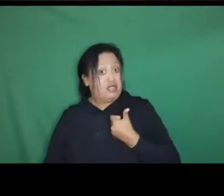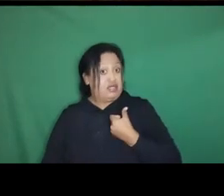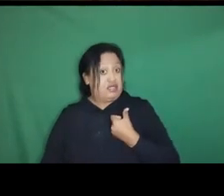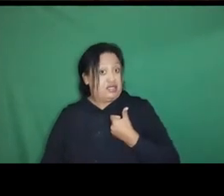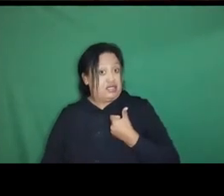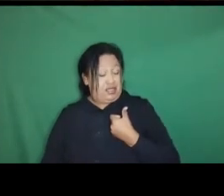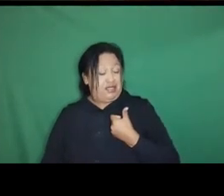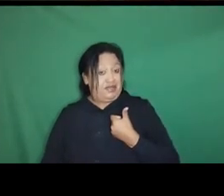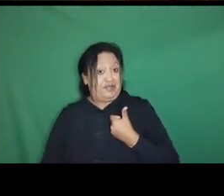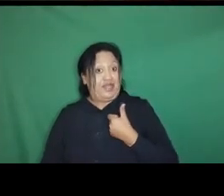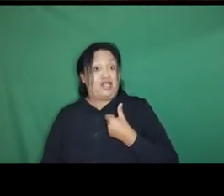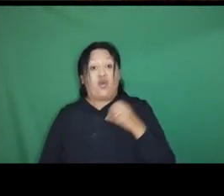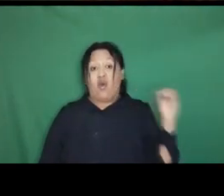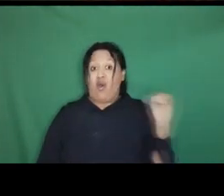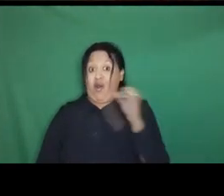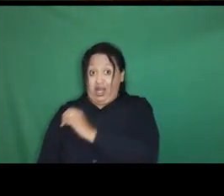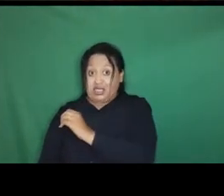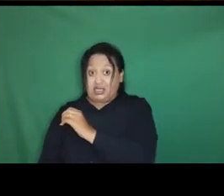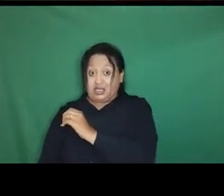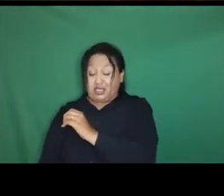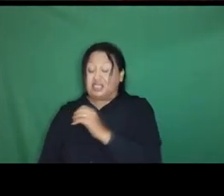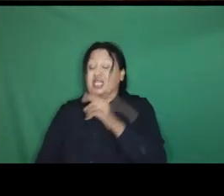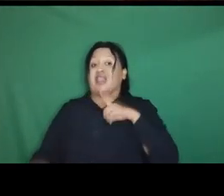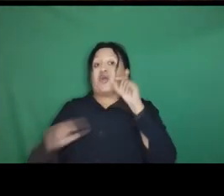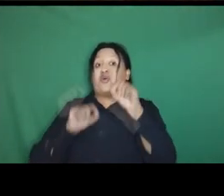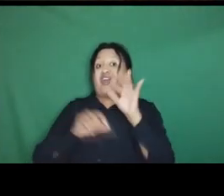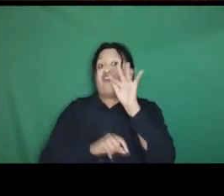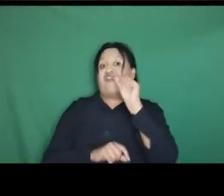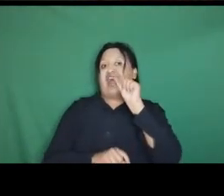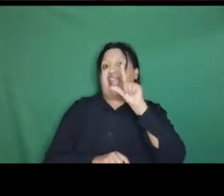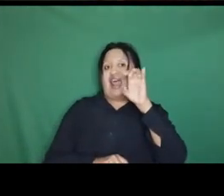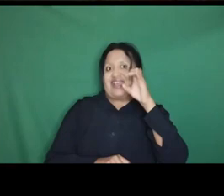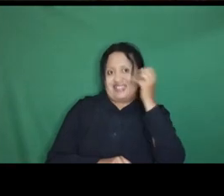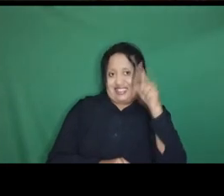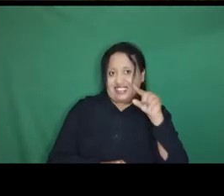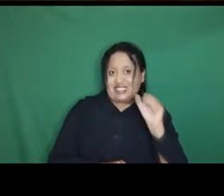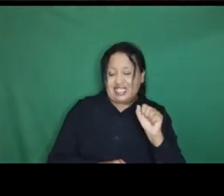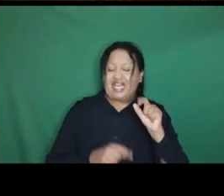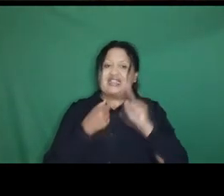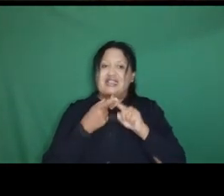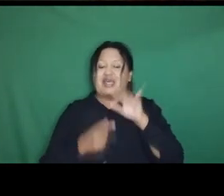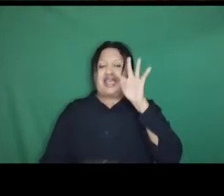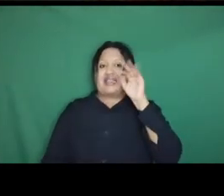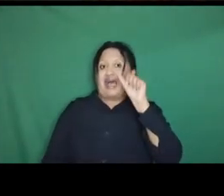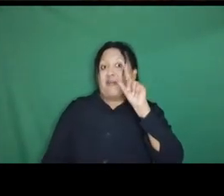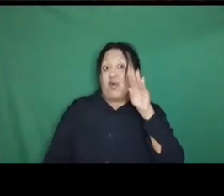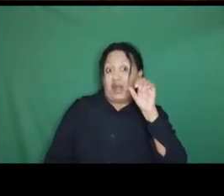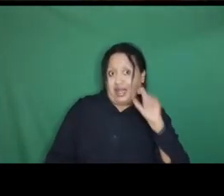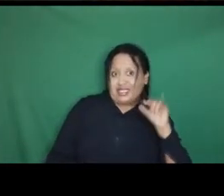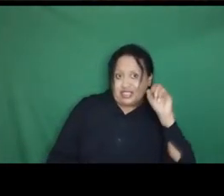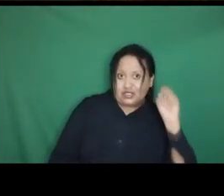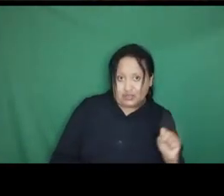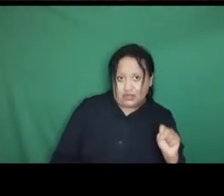que no Oeste do Brasil predominam falésias e tabuleiros costeiros gente sem nem olhar para o mapa quando a gente